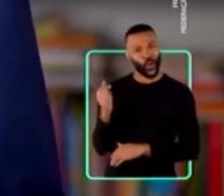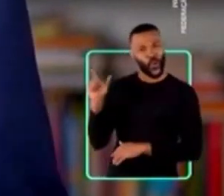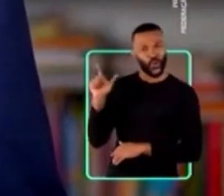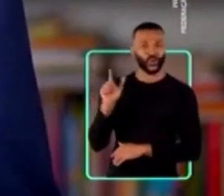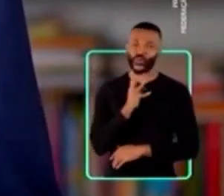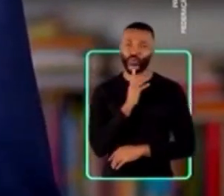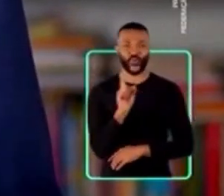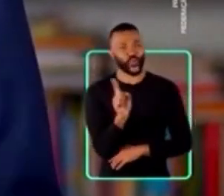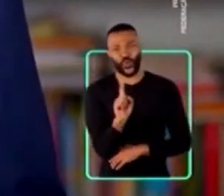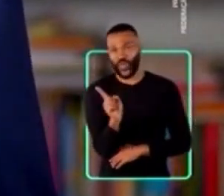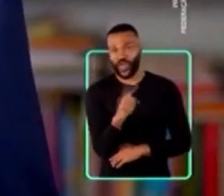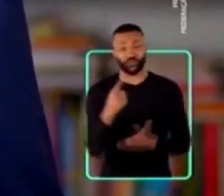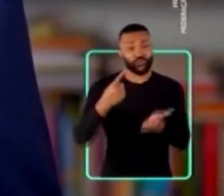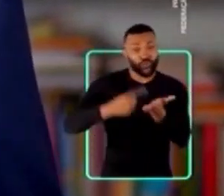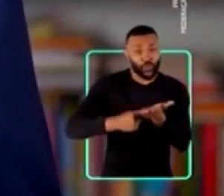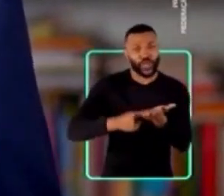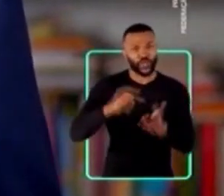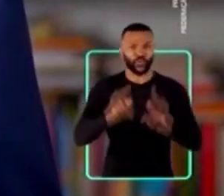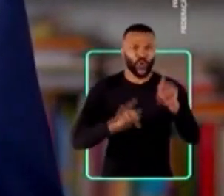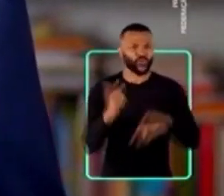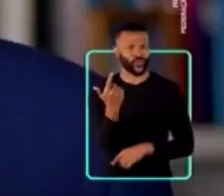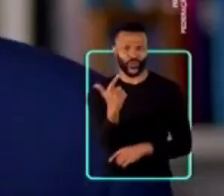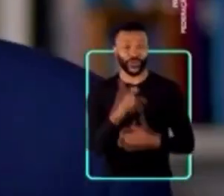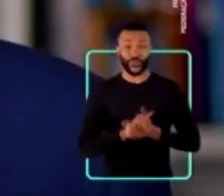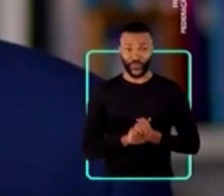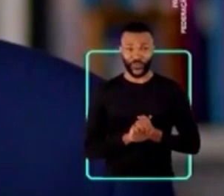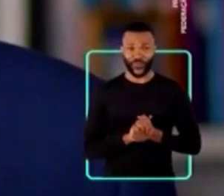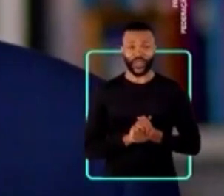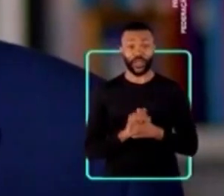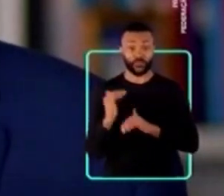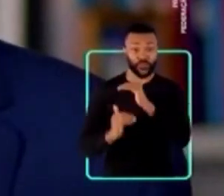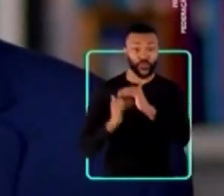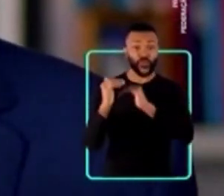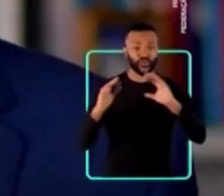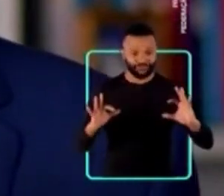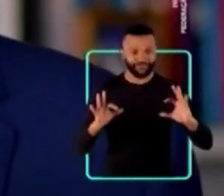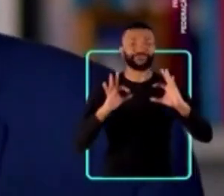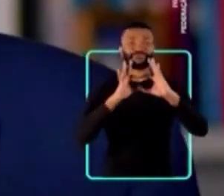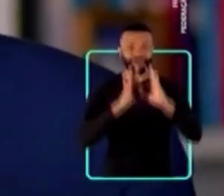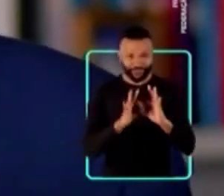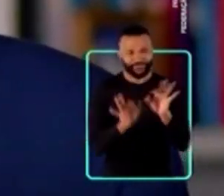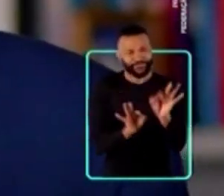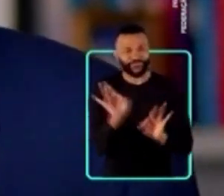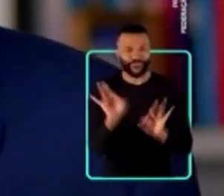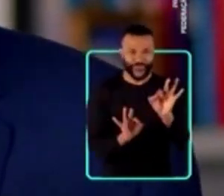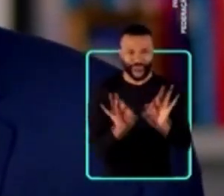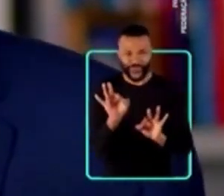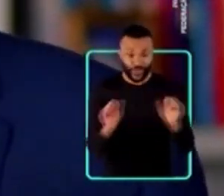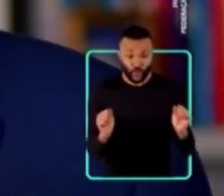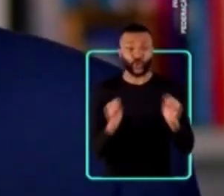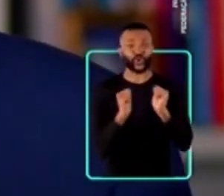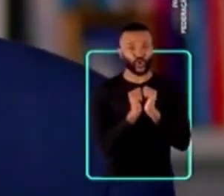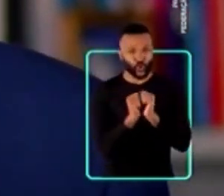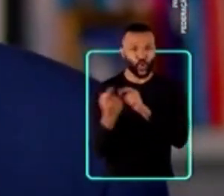adversário não conhece e nem tem compromisso com São Paulo. Ao invés de promover a integração e o planejamento